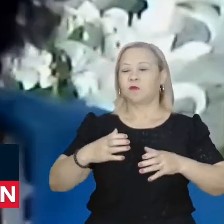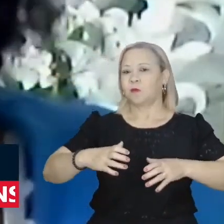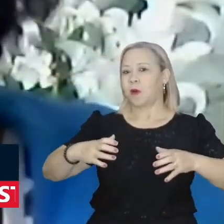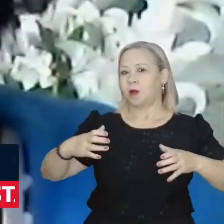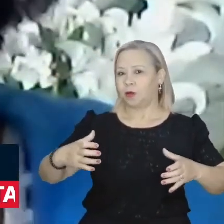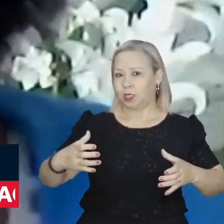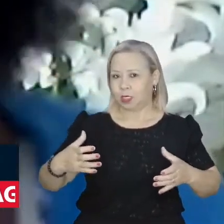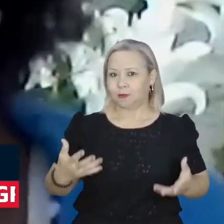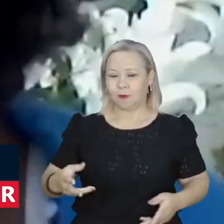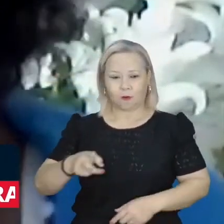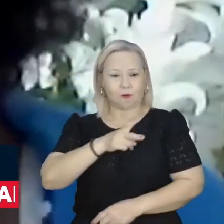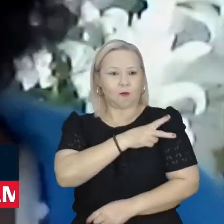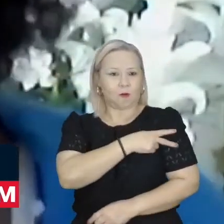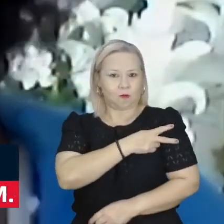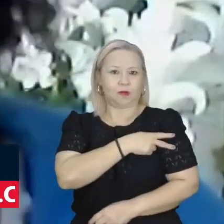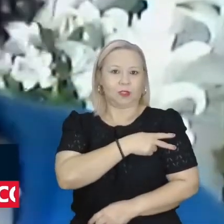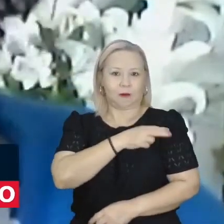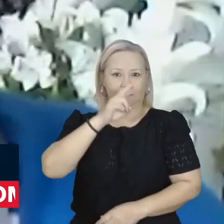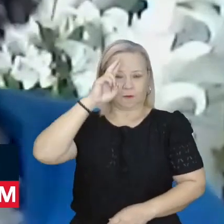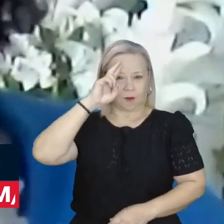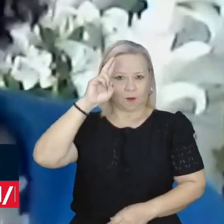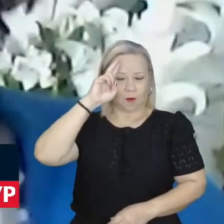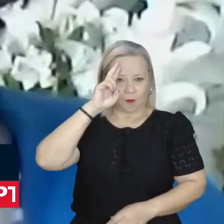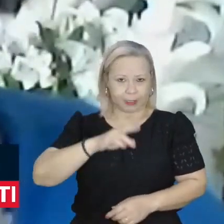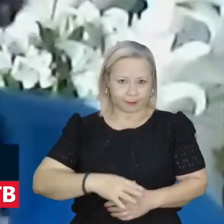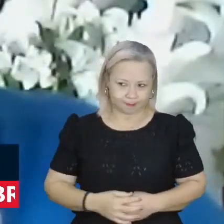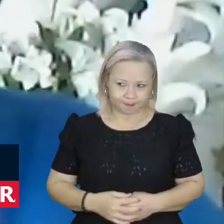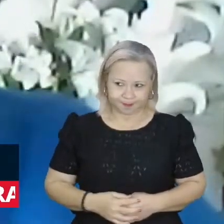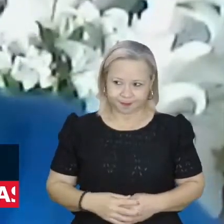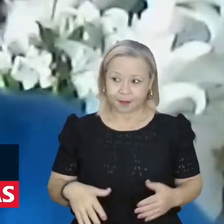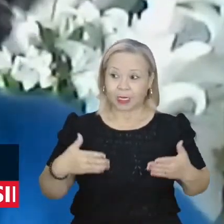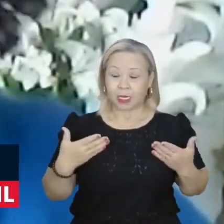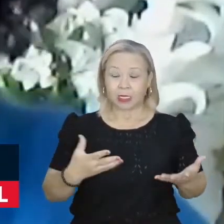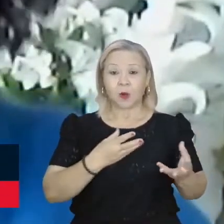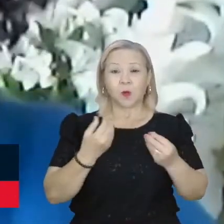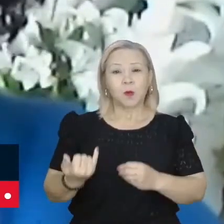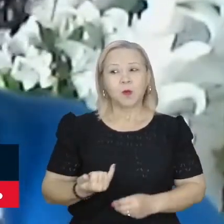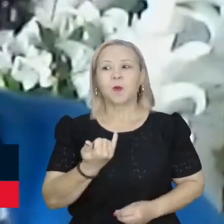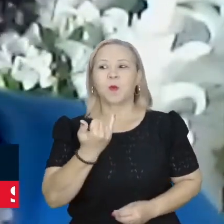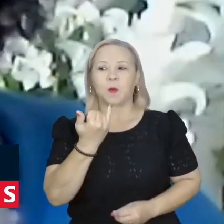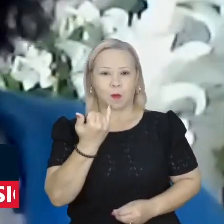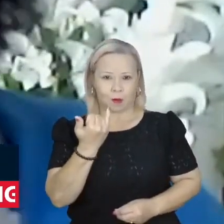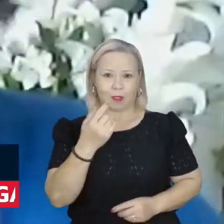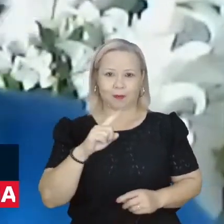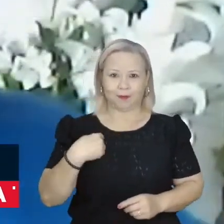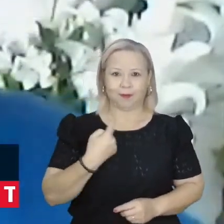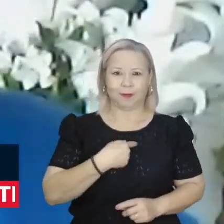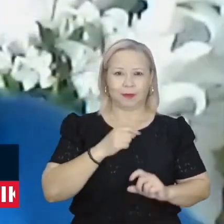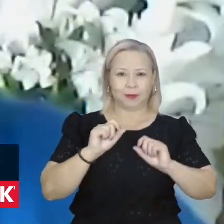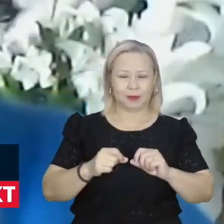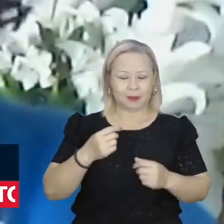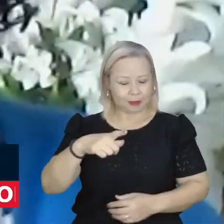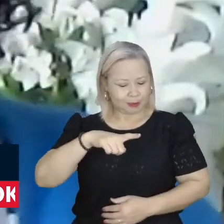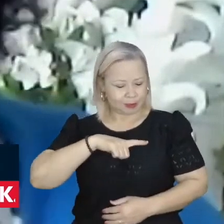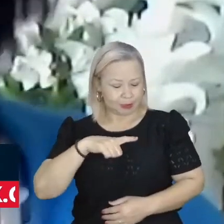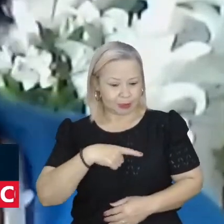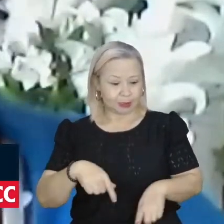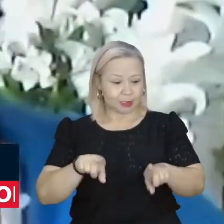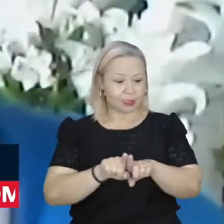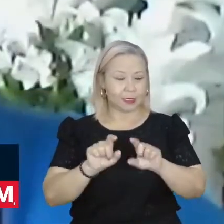o mais atingido nesse país. Então, é preciso que a gente